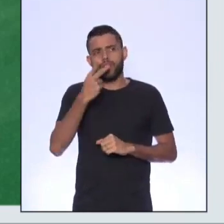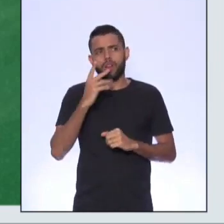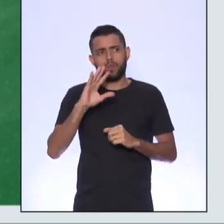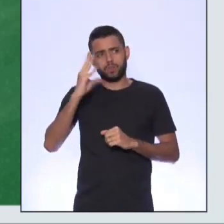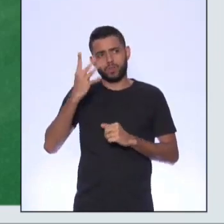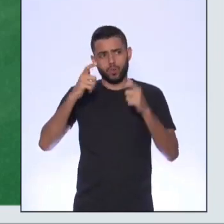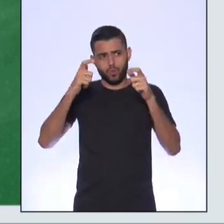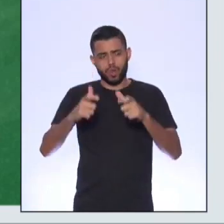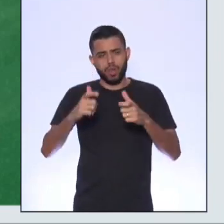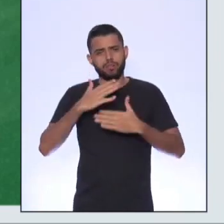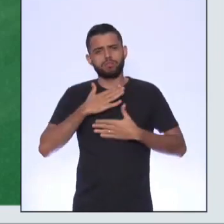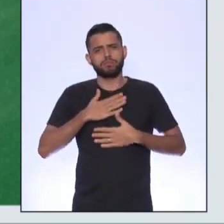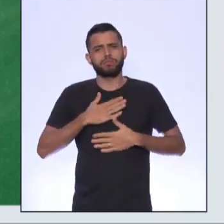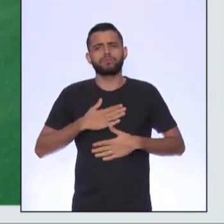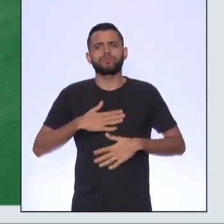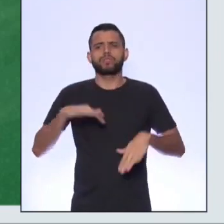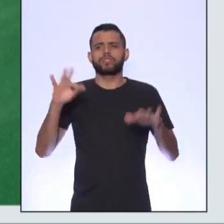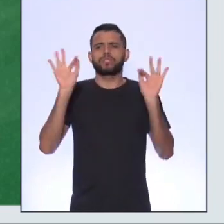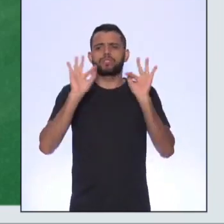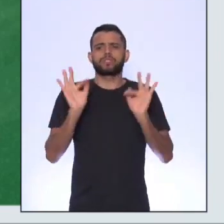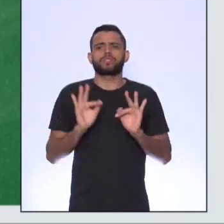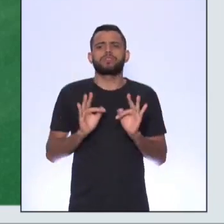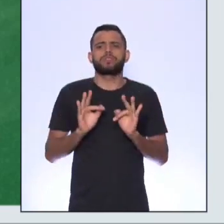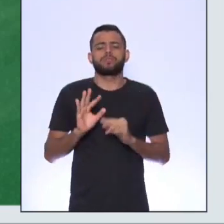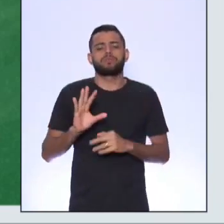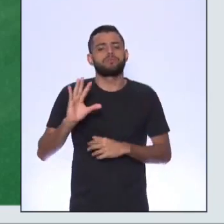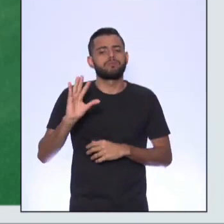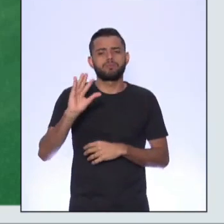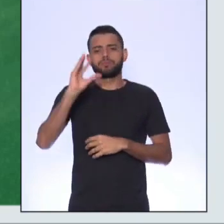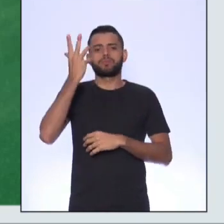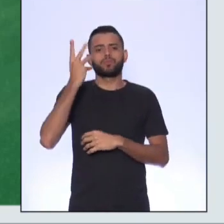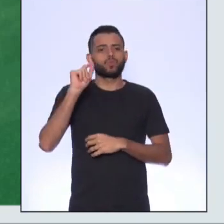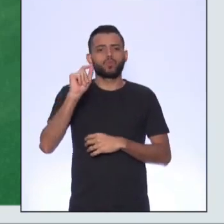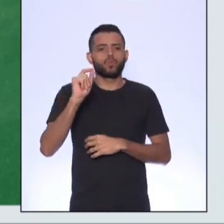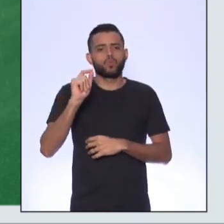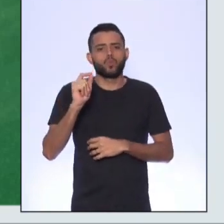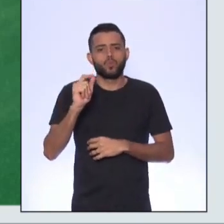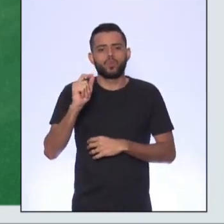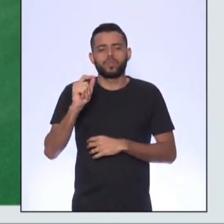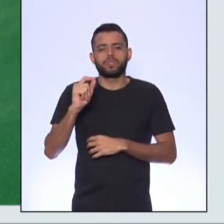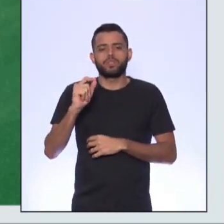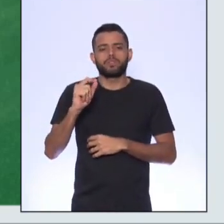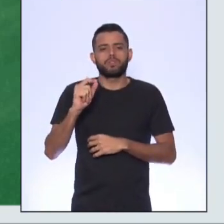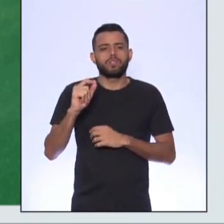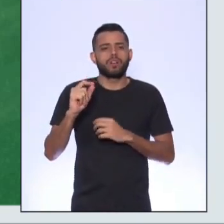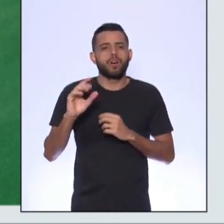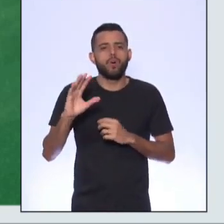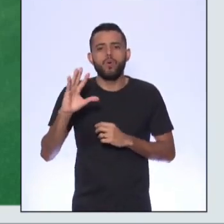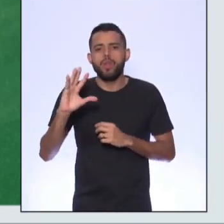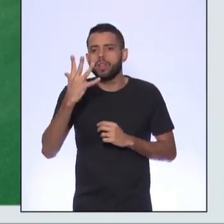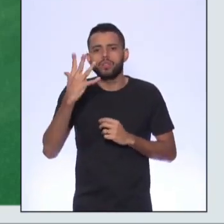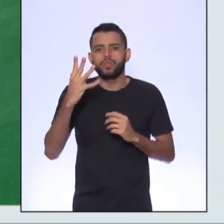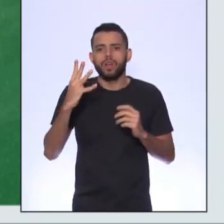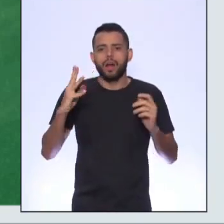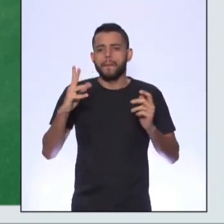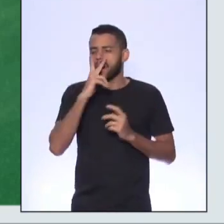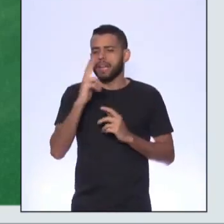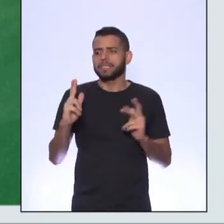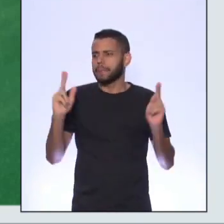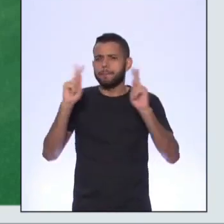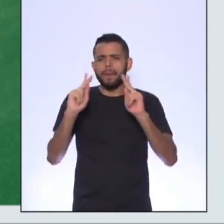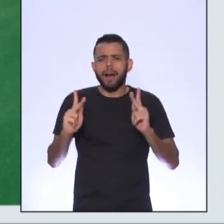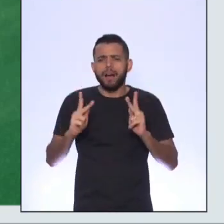feliz. De repente chega sorrateiro, sem qualquer aviso, um terrível ladrão, roubando a paz e o